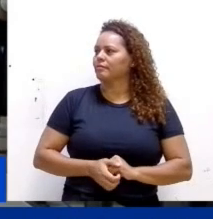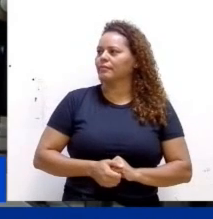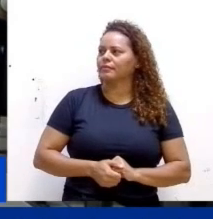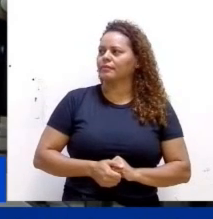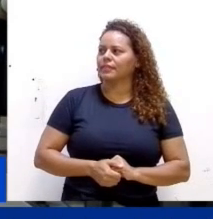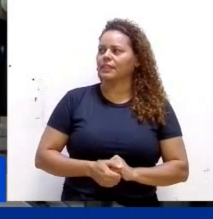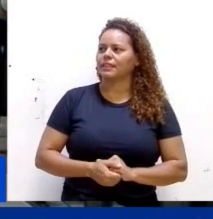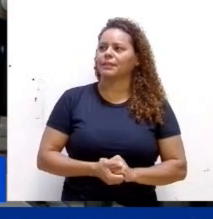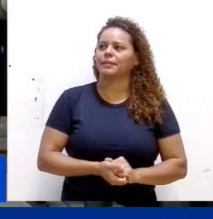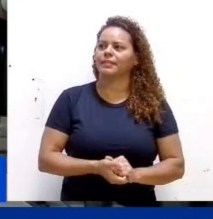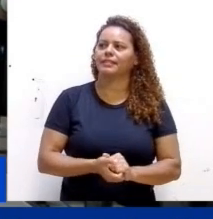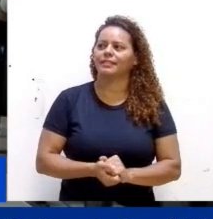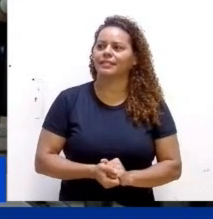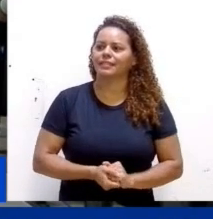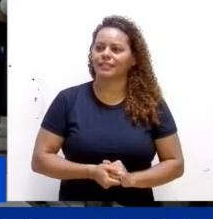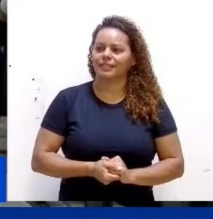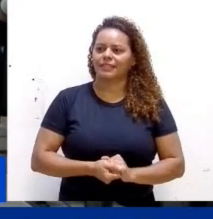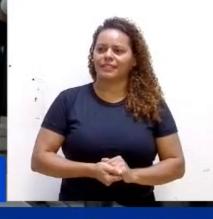Amancebado.